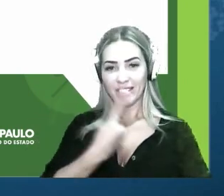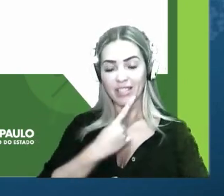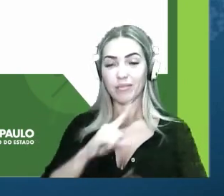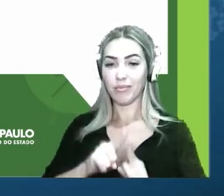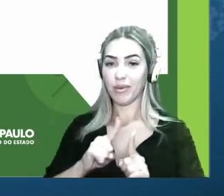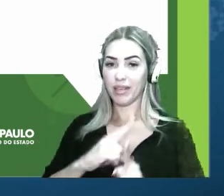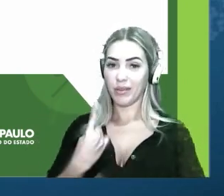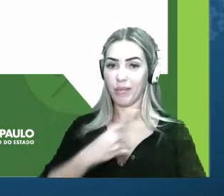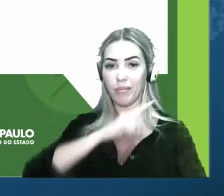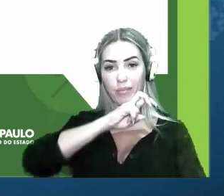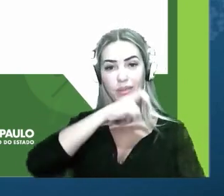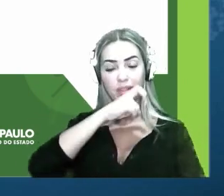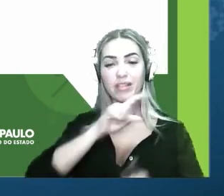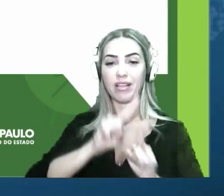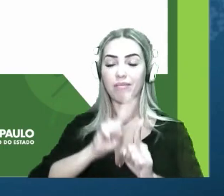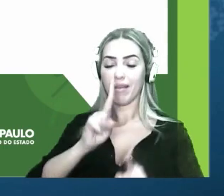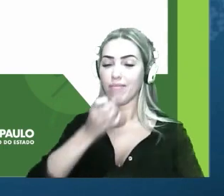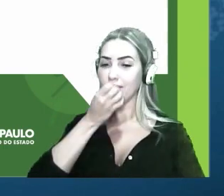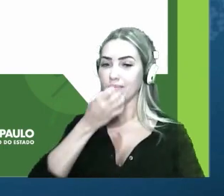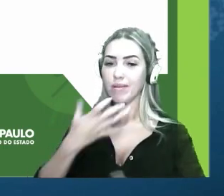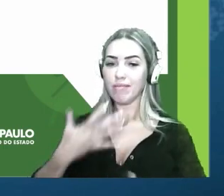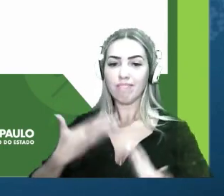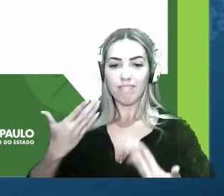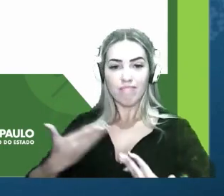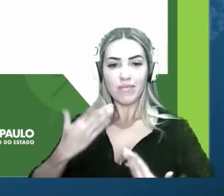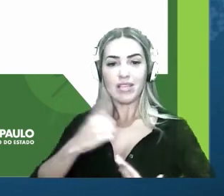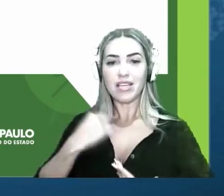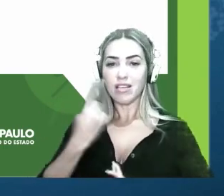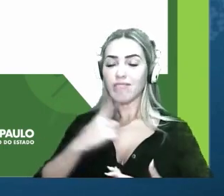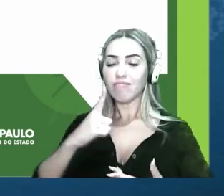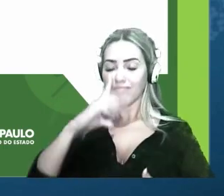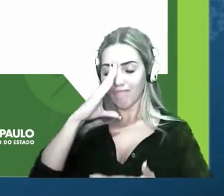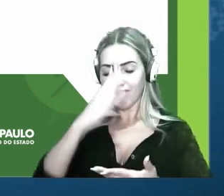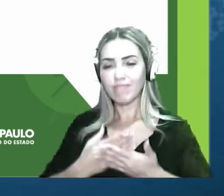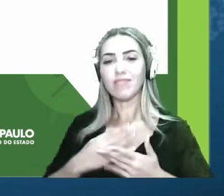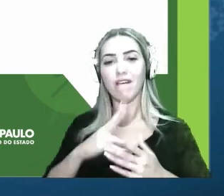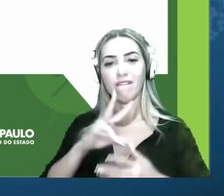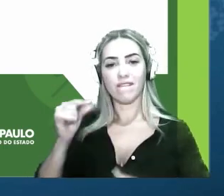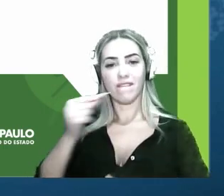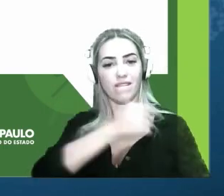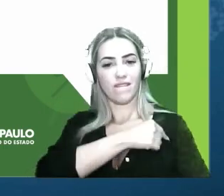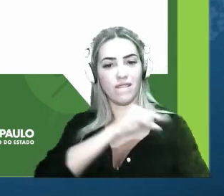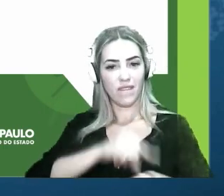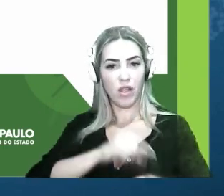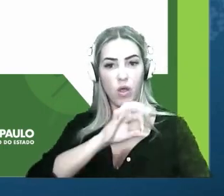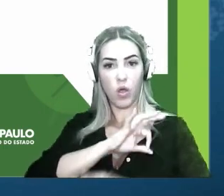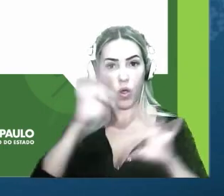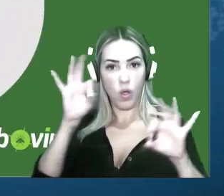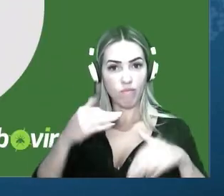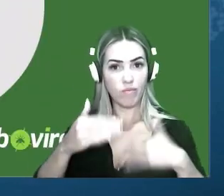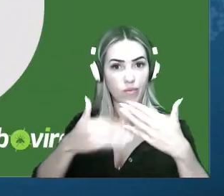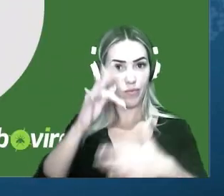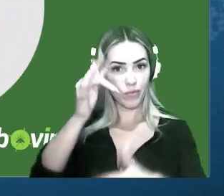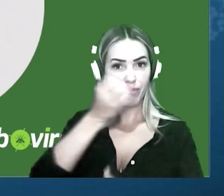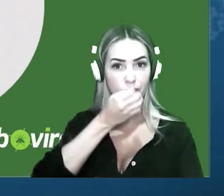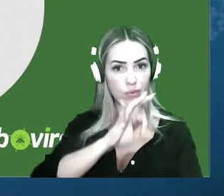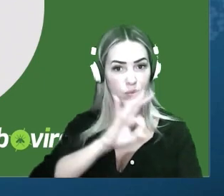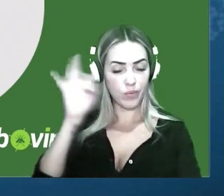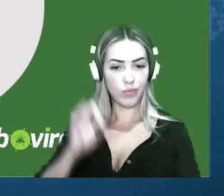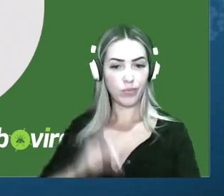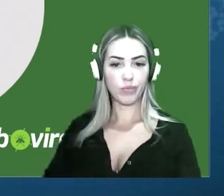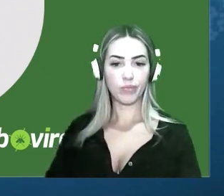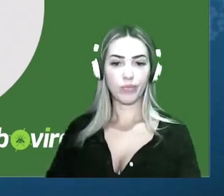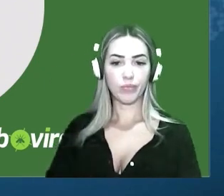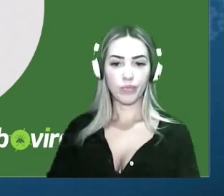tem bastante otimismo em relação a essa vacina que a gente considera bastante promissora. Deixa eu ver se eu